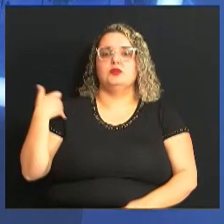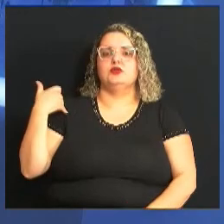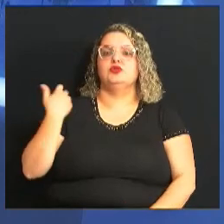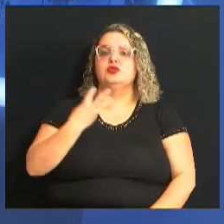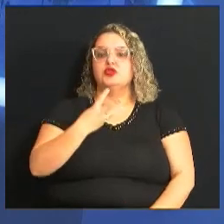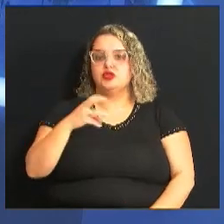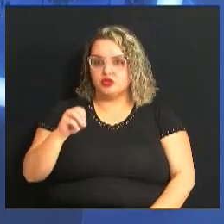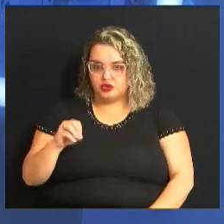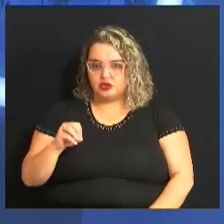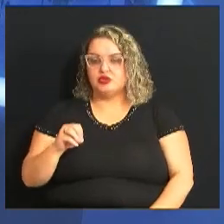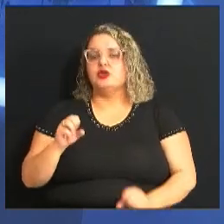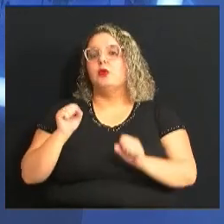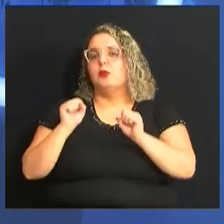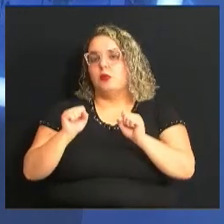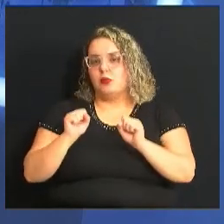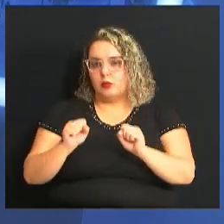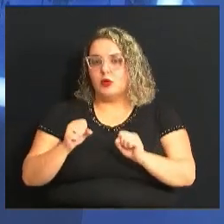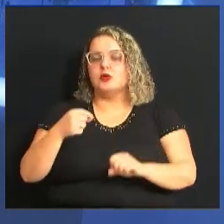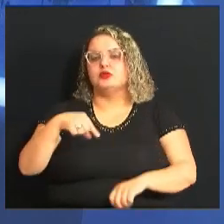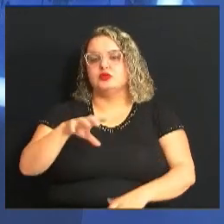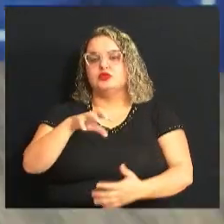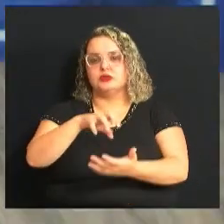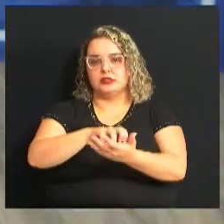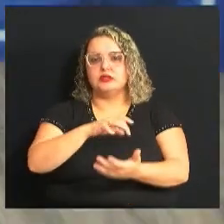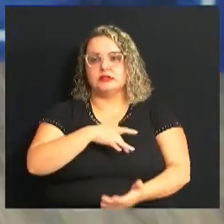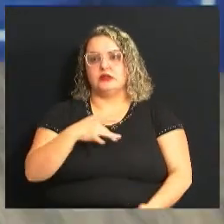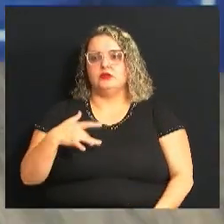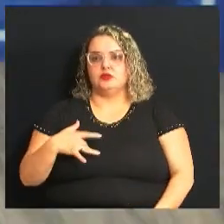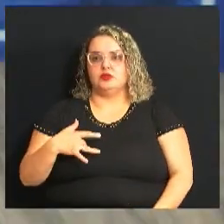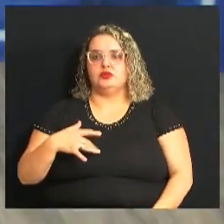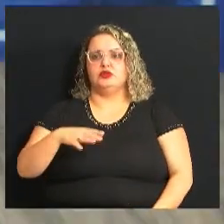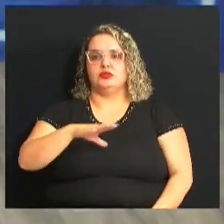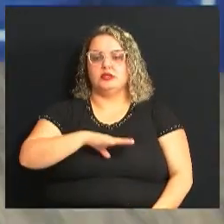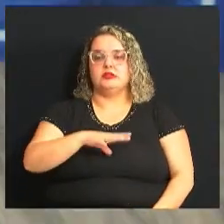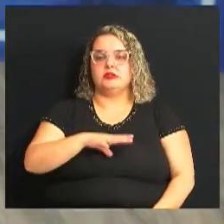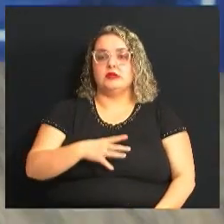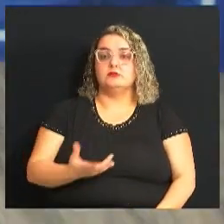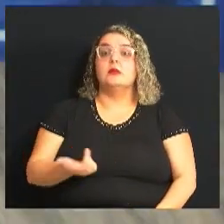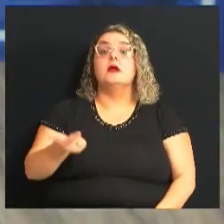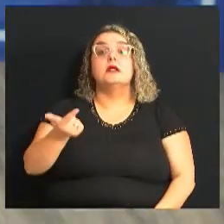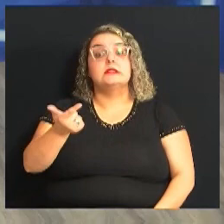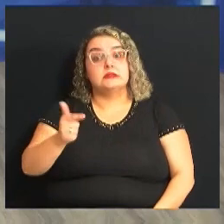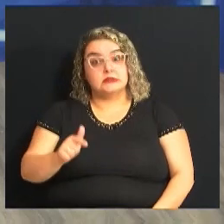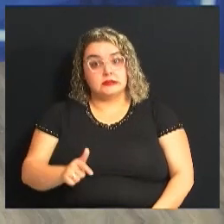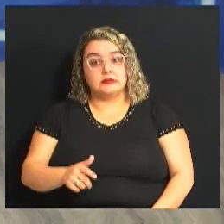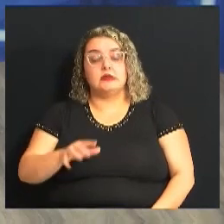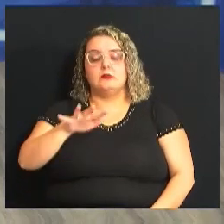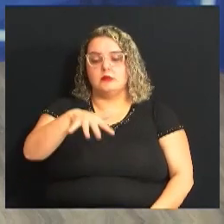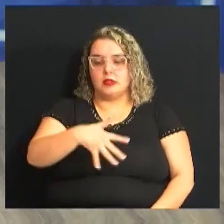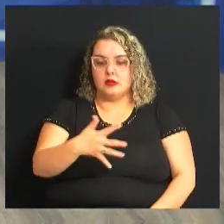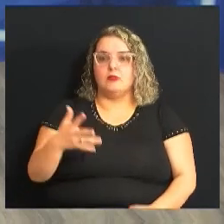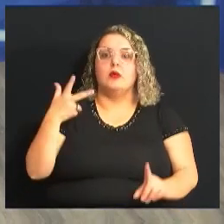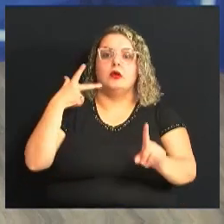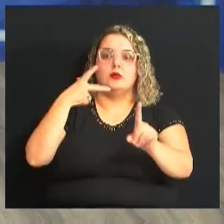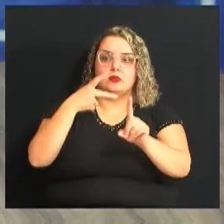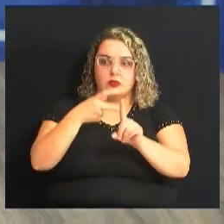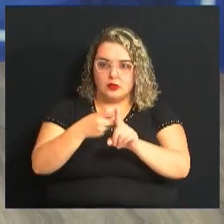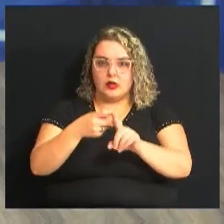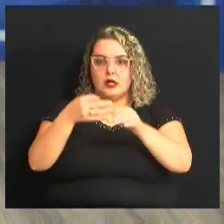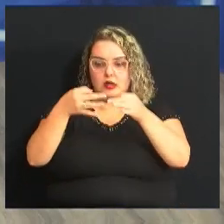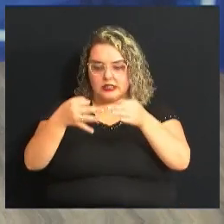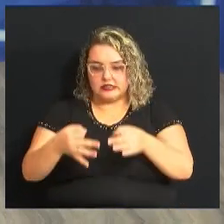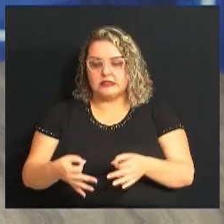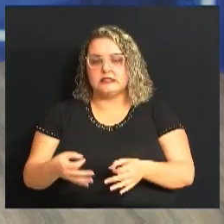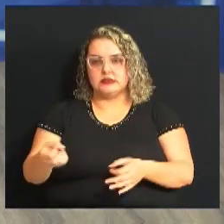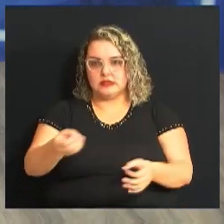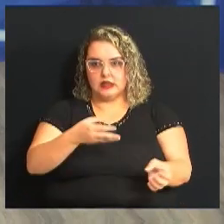anos devem ir aos centros de saúde da cidade. E mantenha sempre a sua caderneta de vacinação